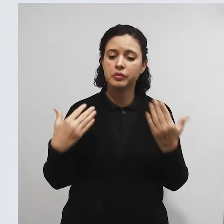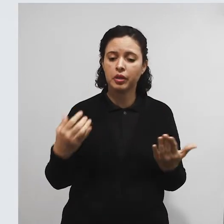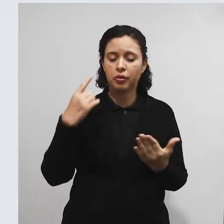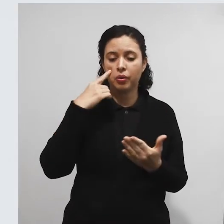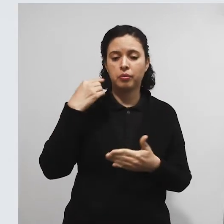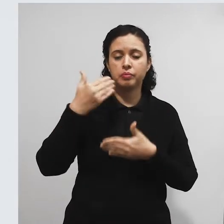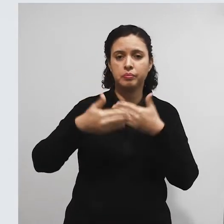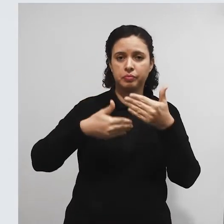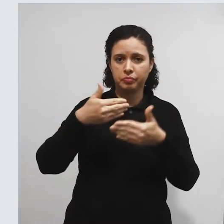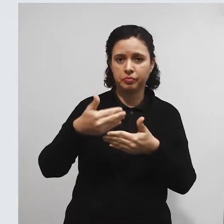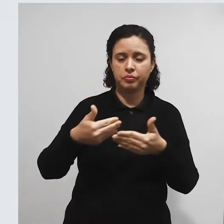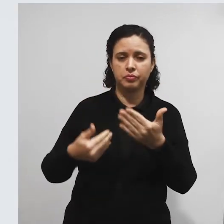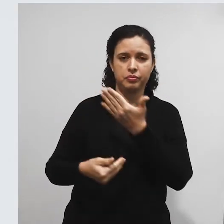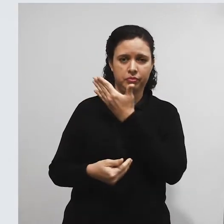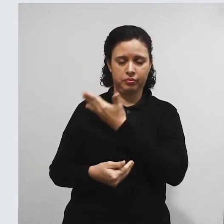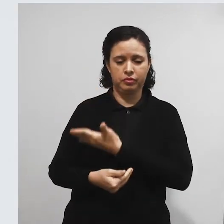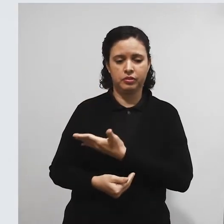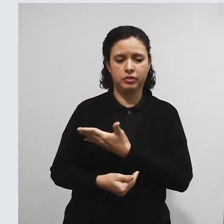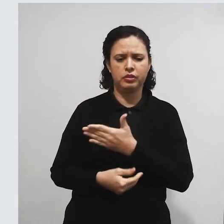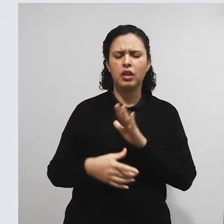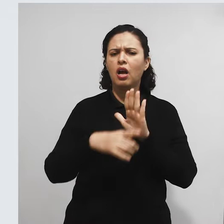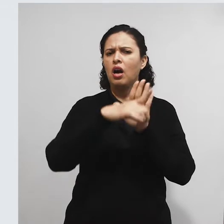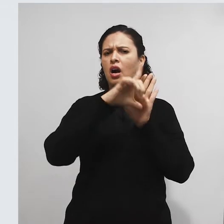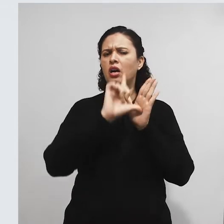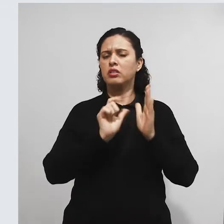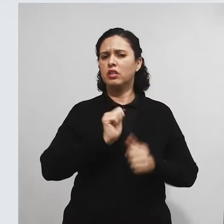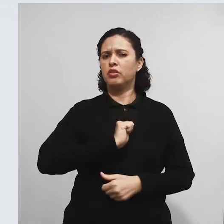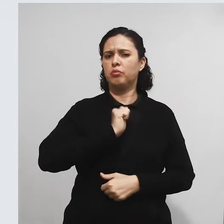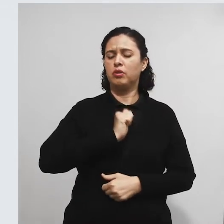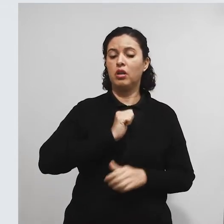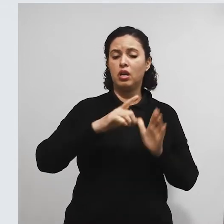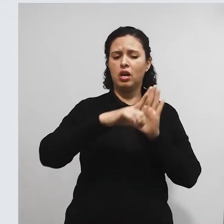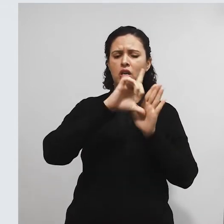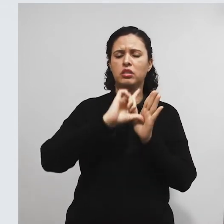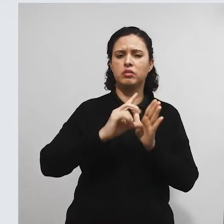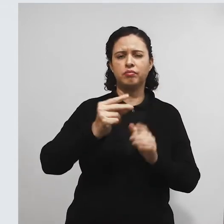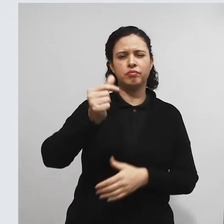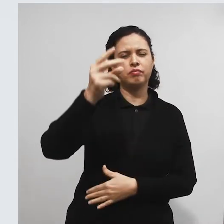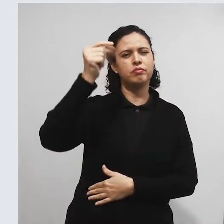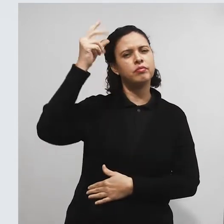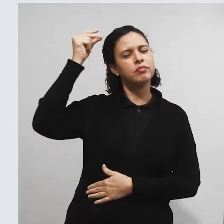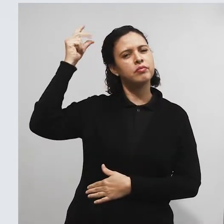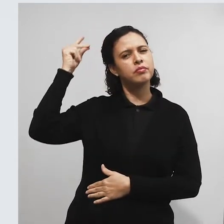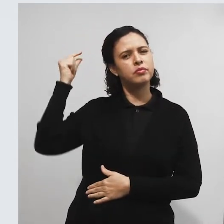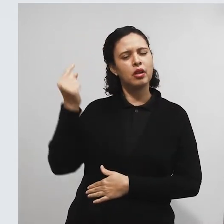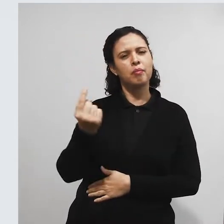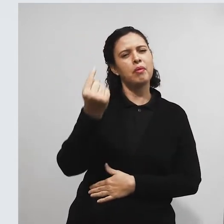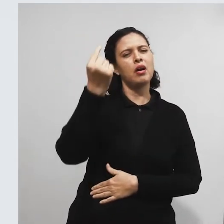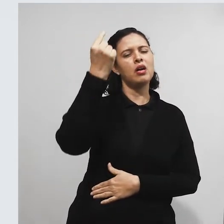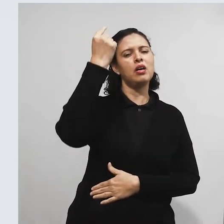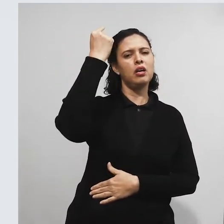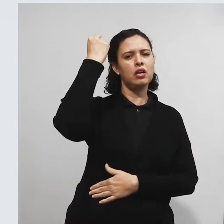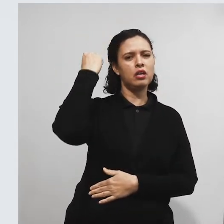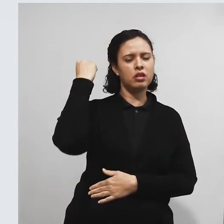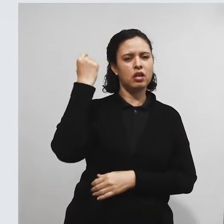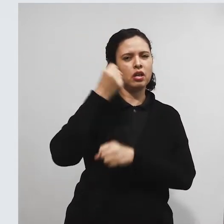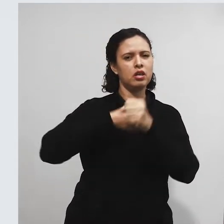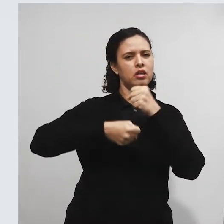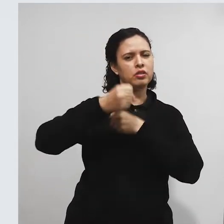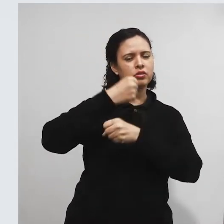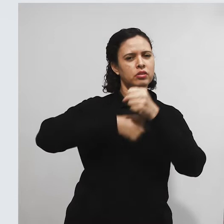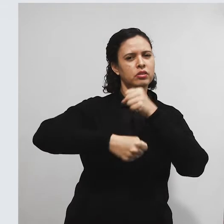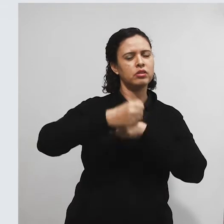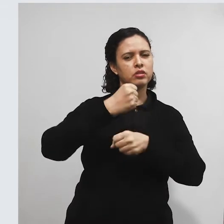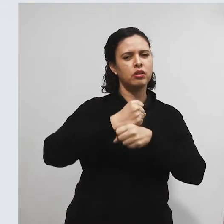avançando aqui neste ponto, antes da antropologia, né? Desde a antiguidade mais remota, a